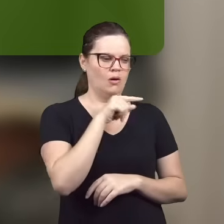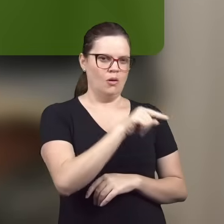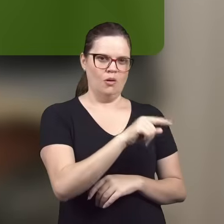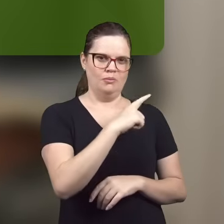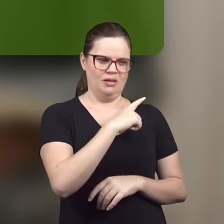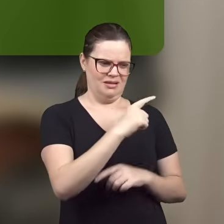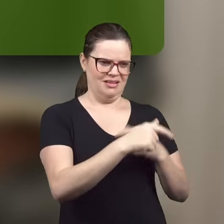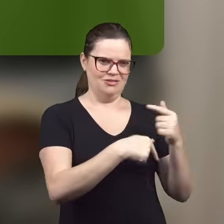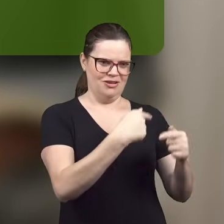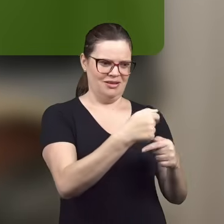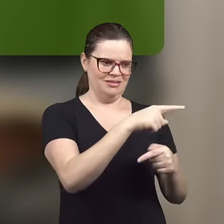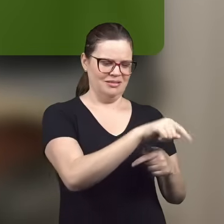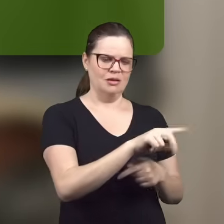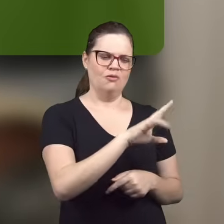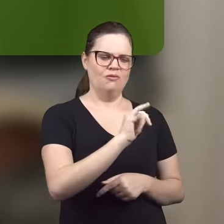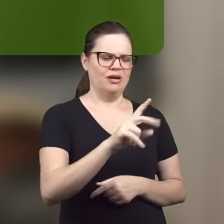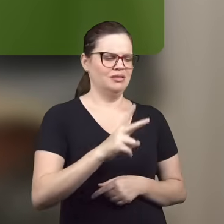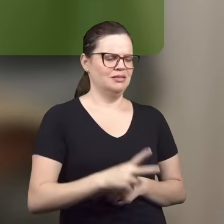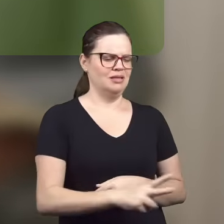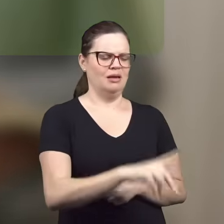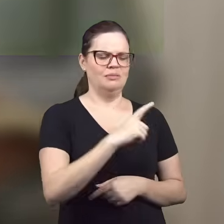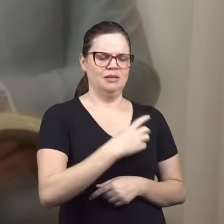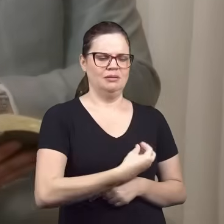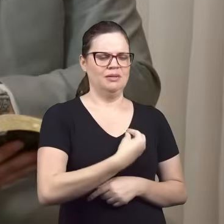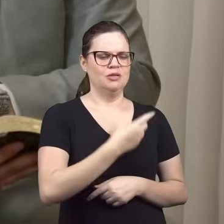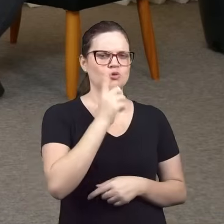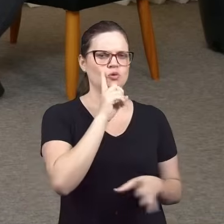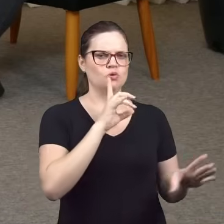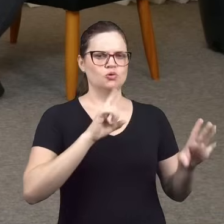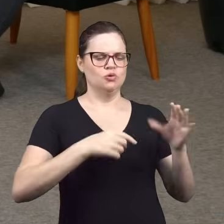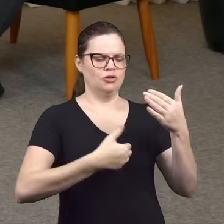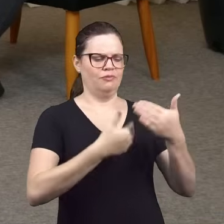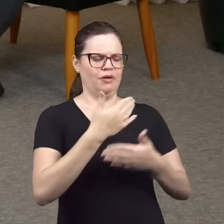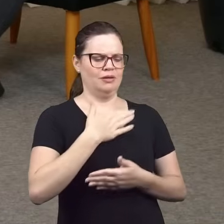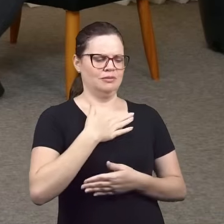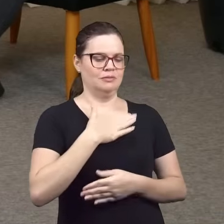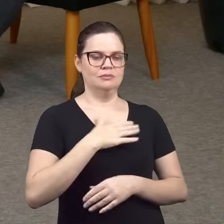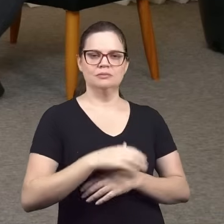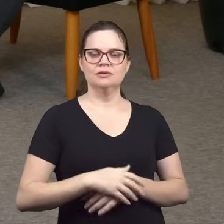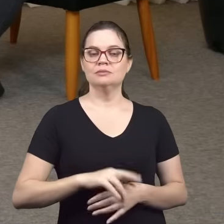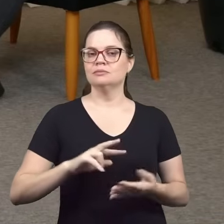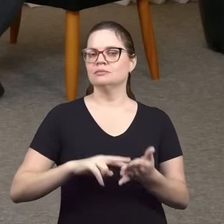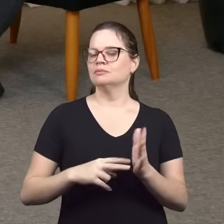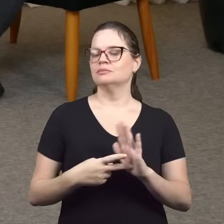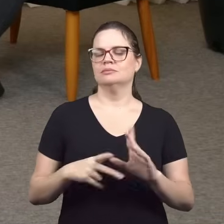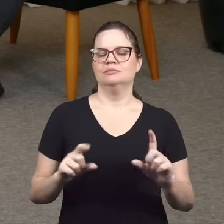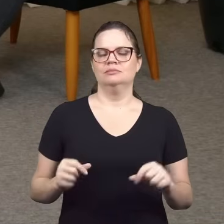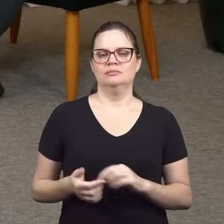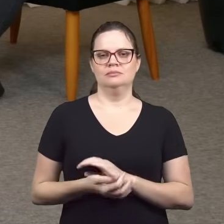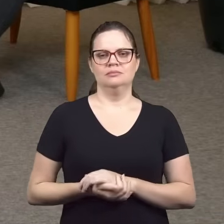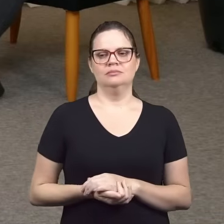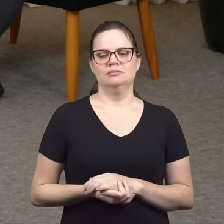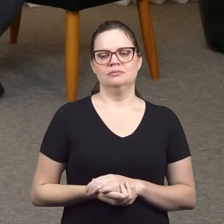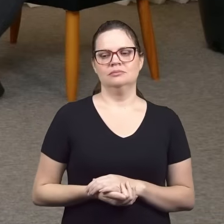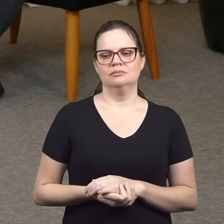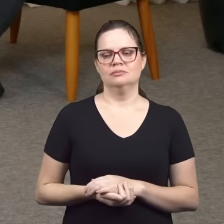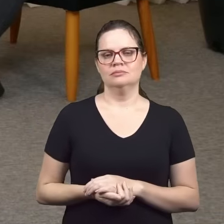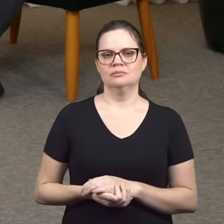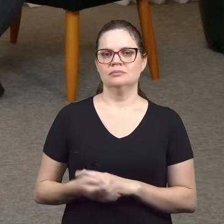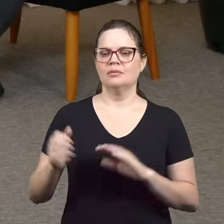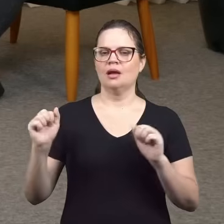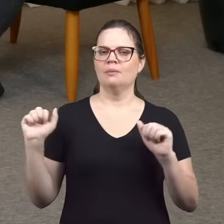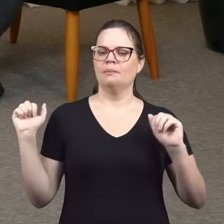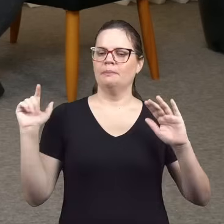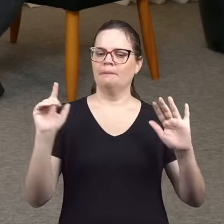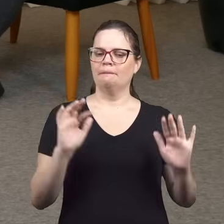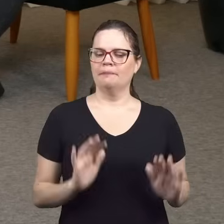Recabe, que assista perante a minha face todos os dias. O que quer dizer isso, Jean? É a bênção